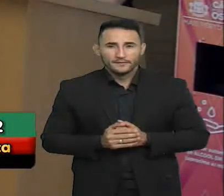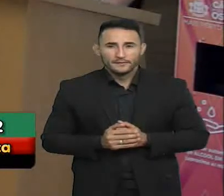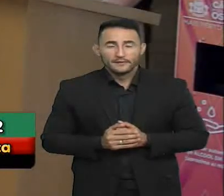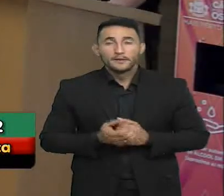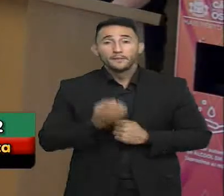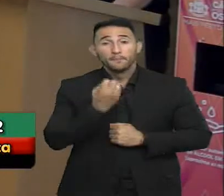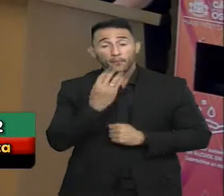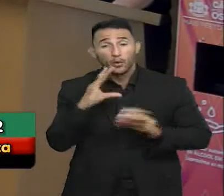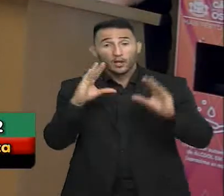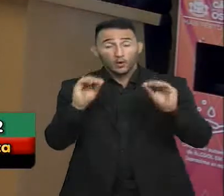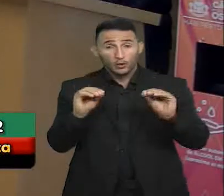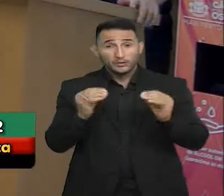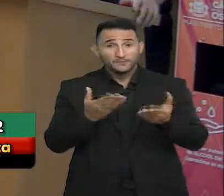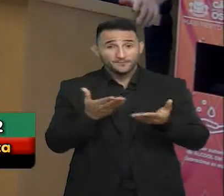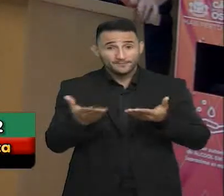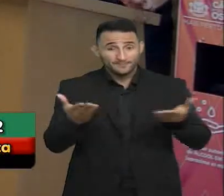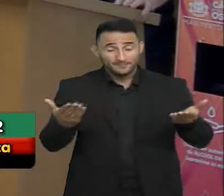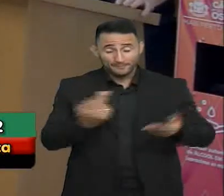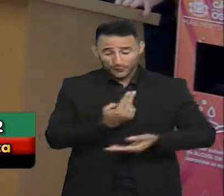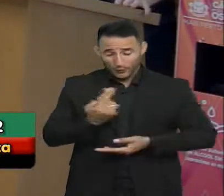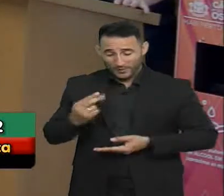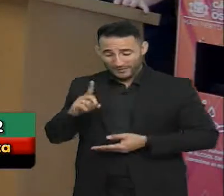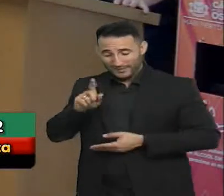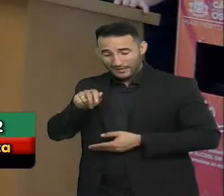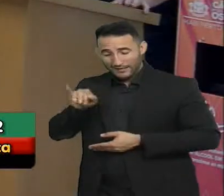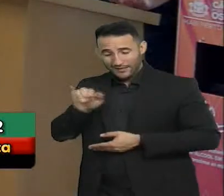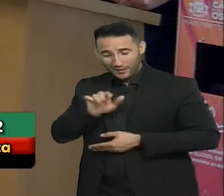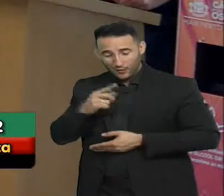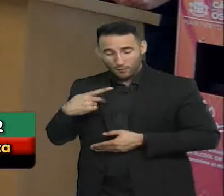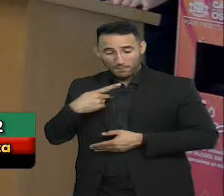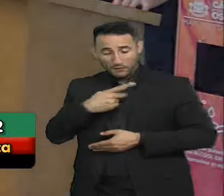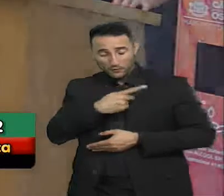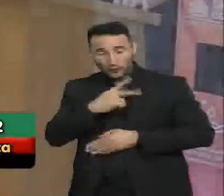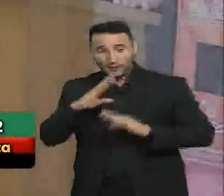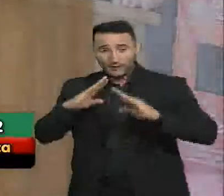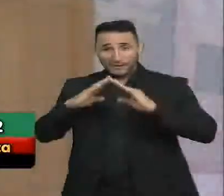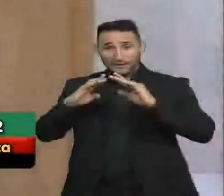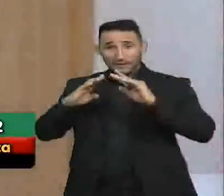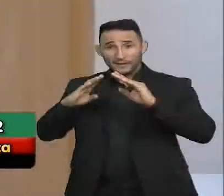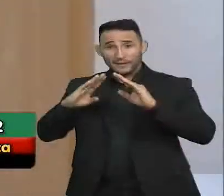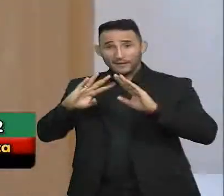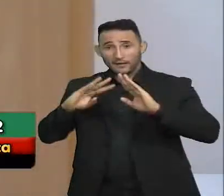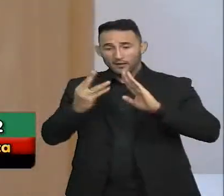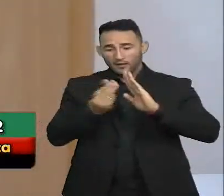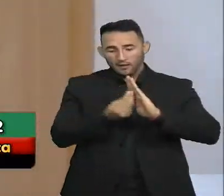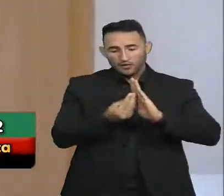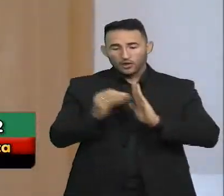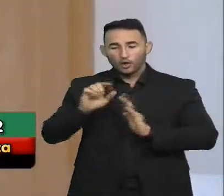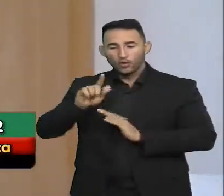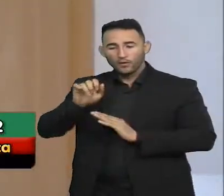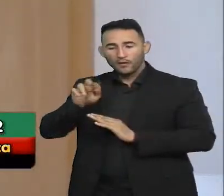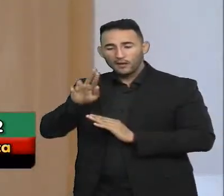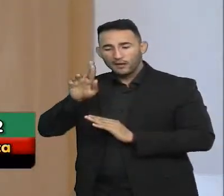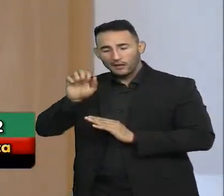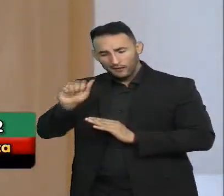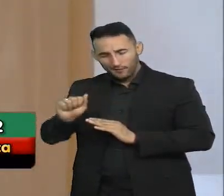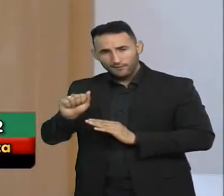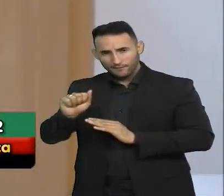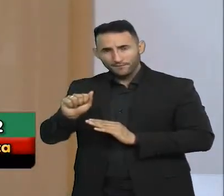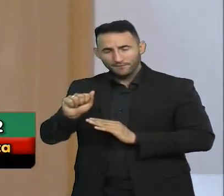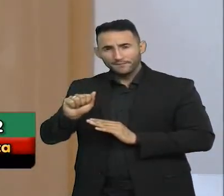Boa noite. Meu nome é Daniel. Sou pastor da Igreja Luterana, Congregação Cristo para Todos, aqui em